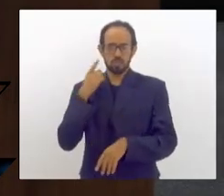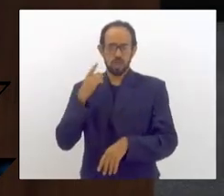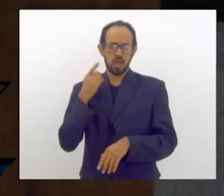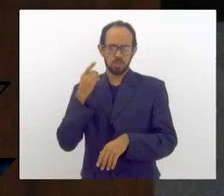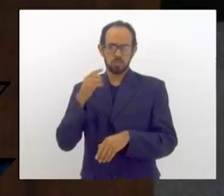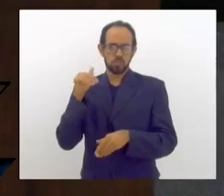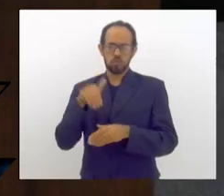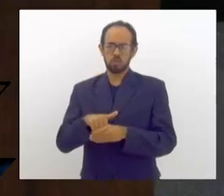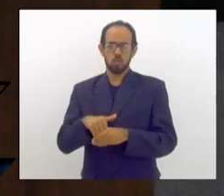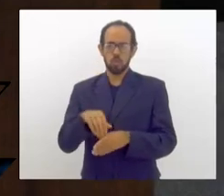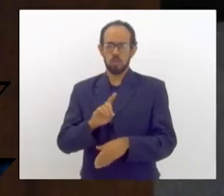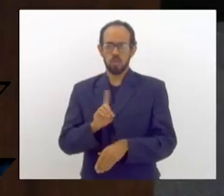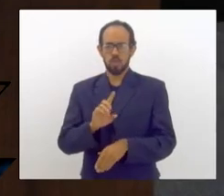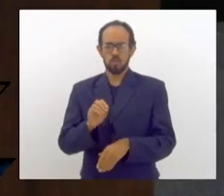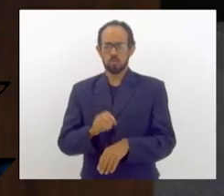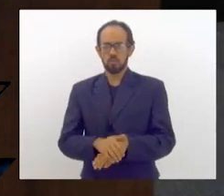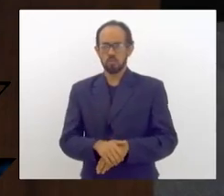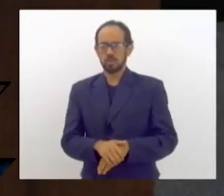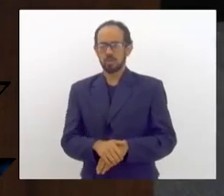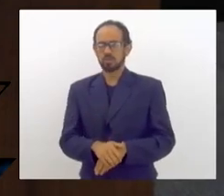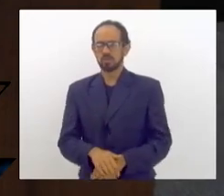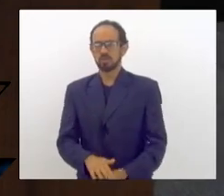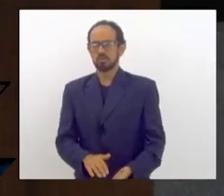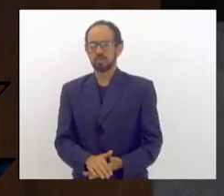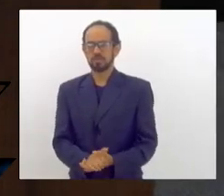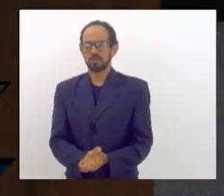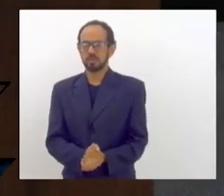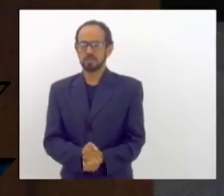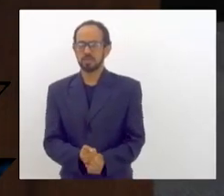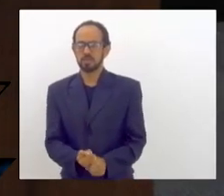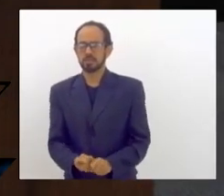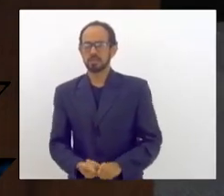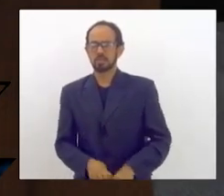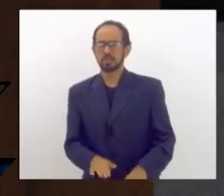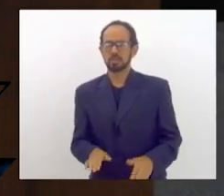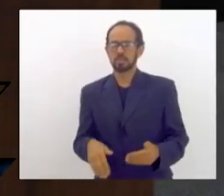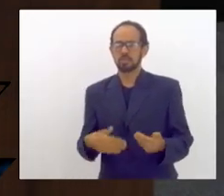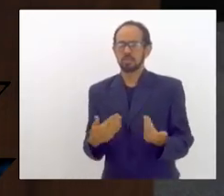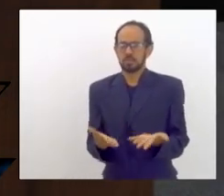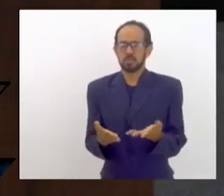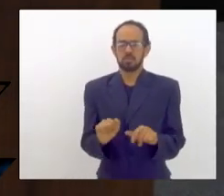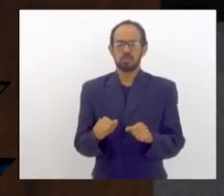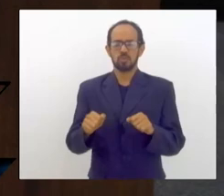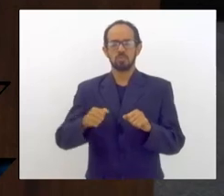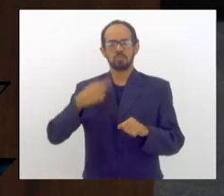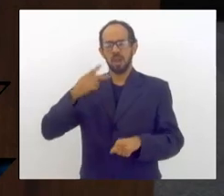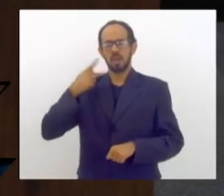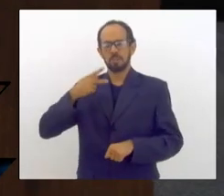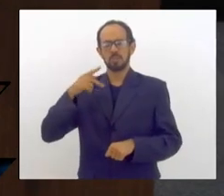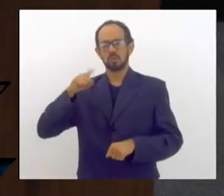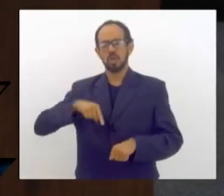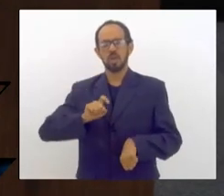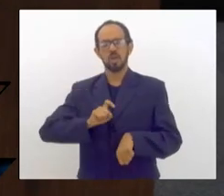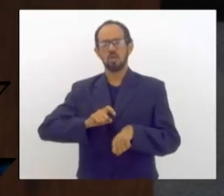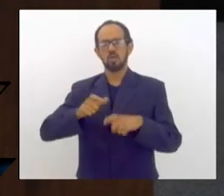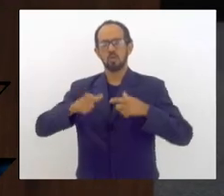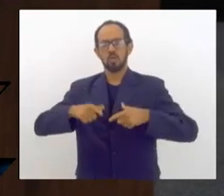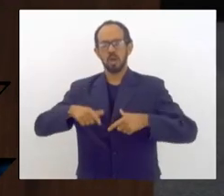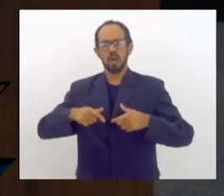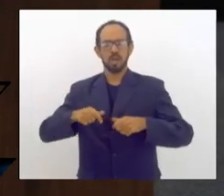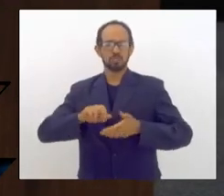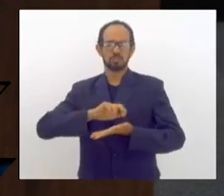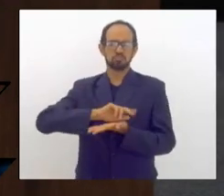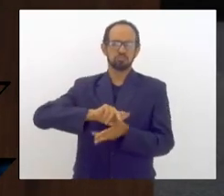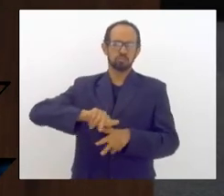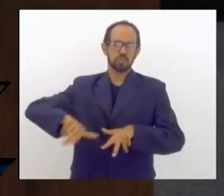Isso aqui é o nosso direito, nós estamos aqui para nos posicionarmos, o parlamento é o lugar da pluralidade. Mas, assim,